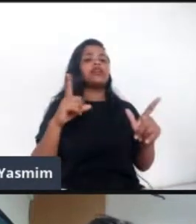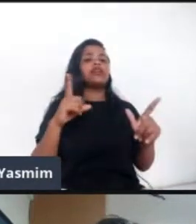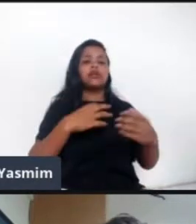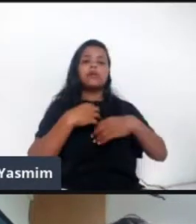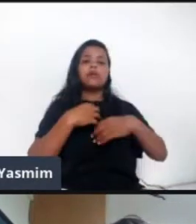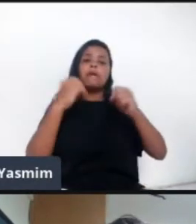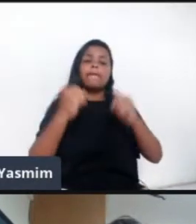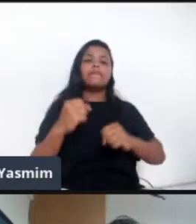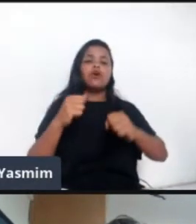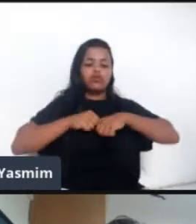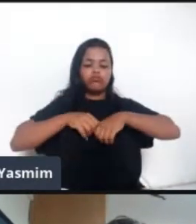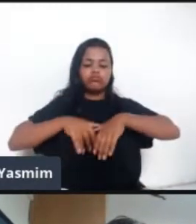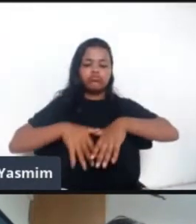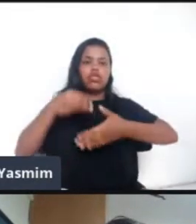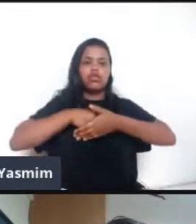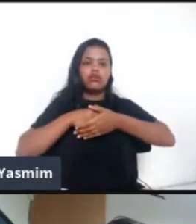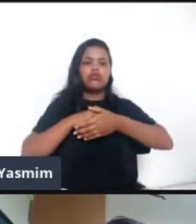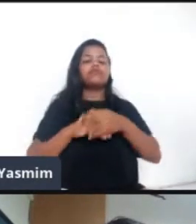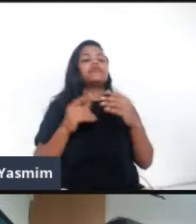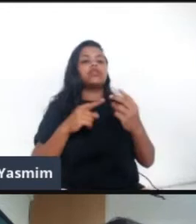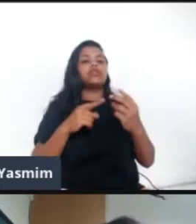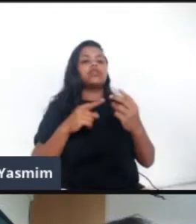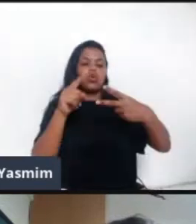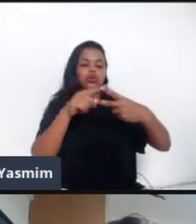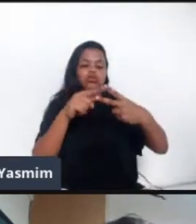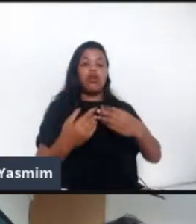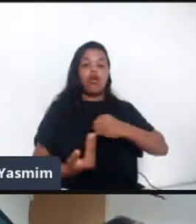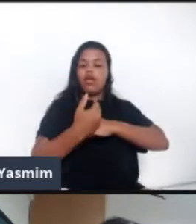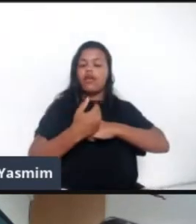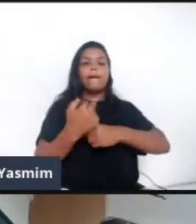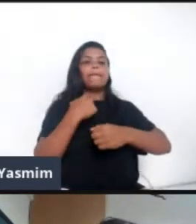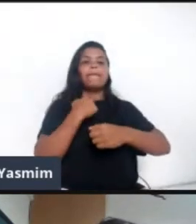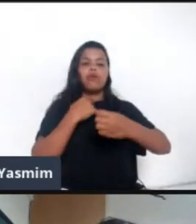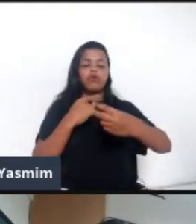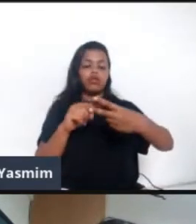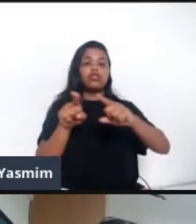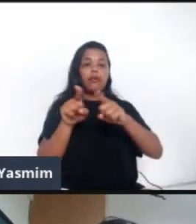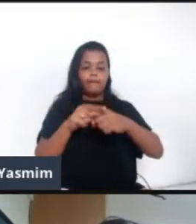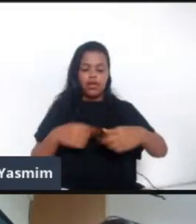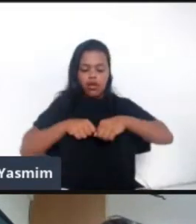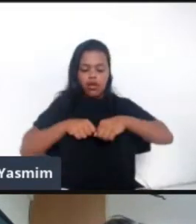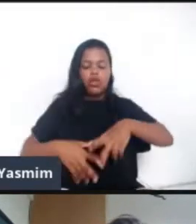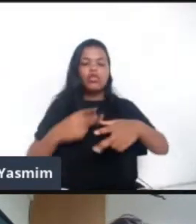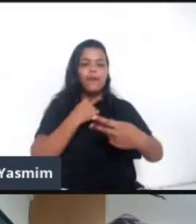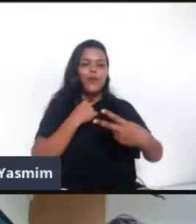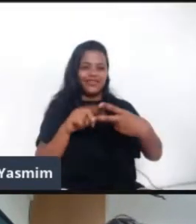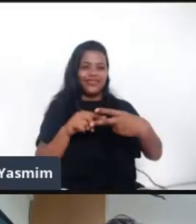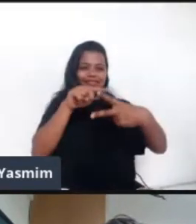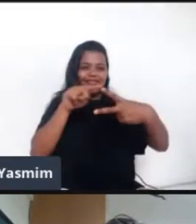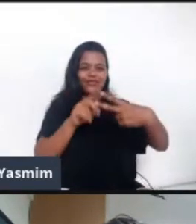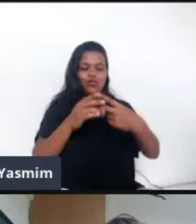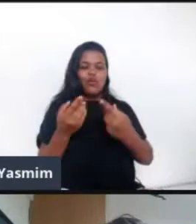já da célula através das a replicação viral, das diferentes etapas do processo.